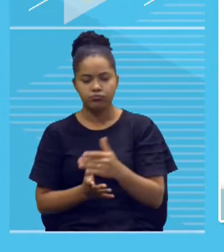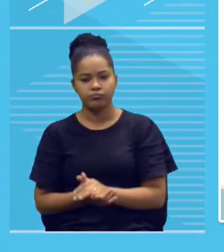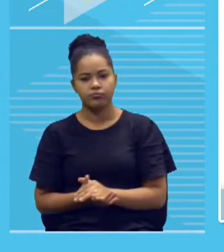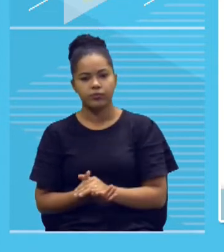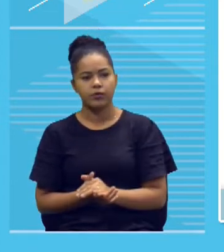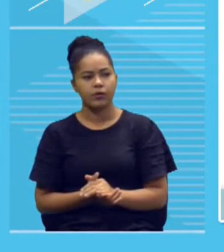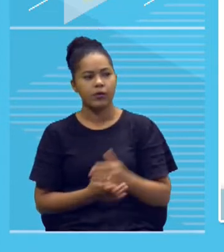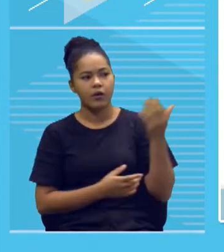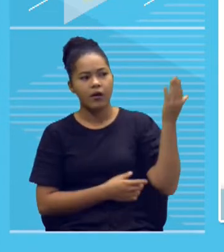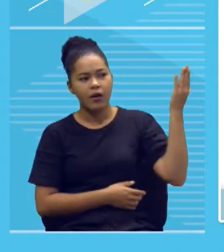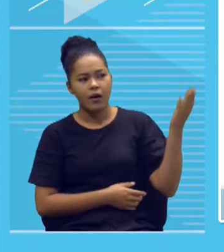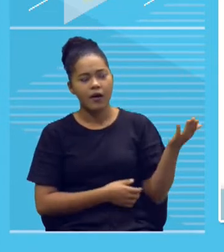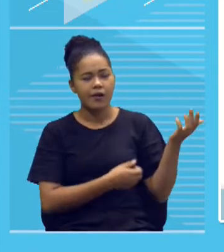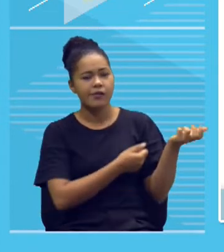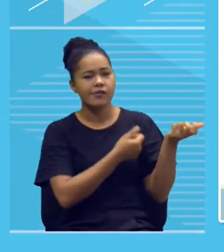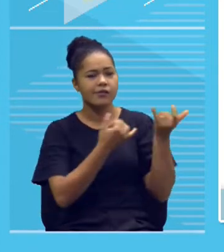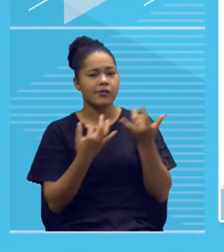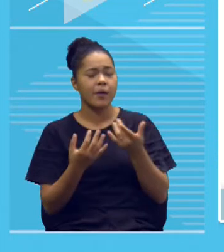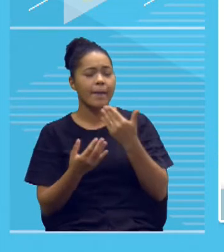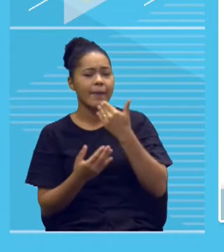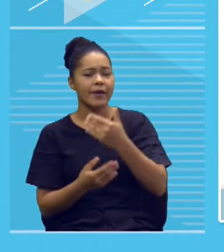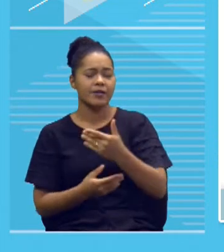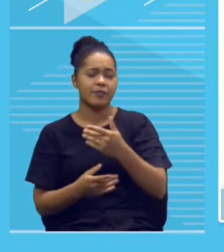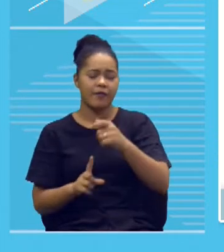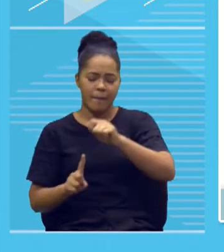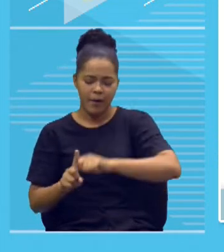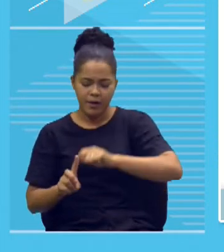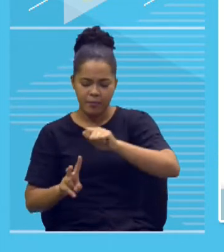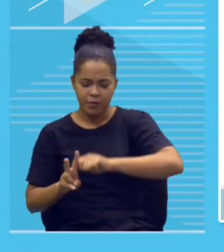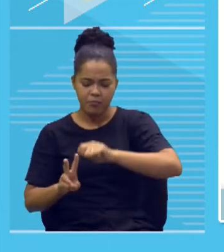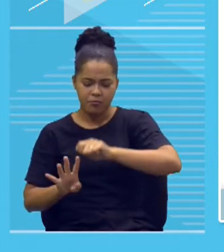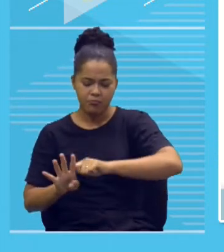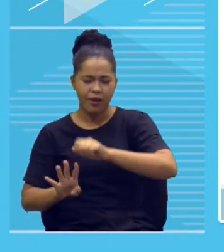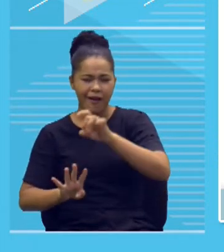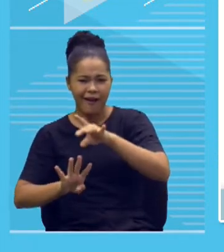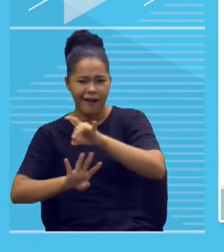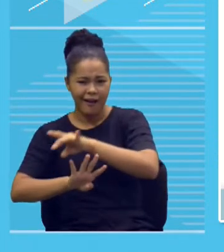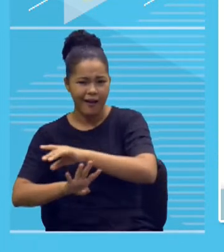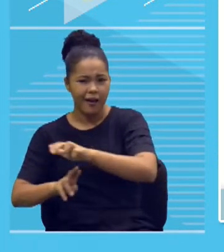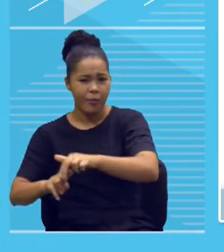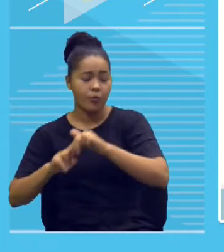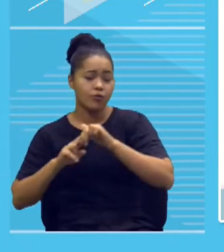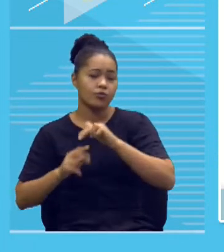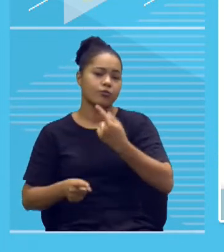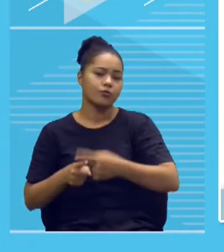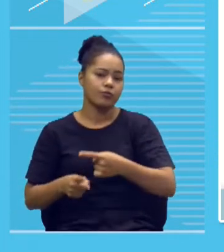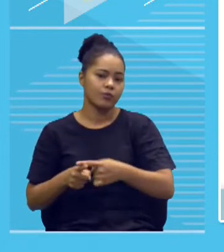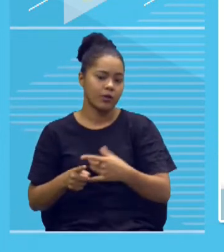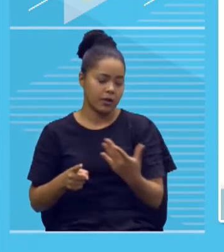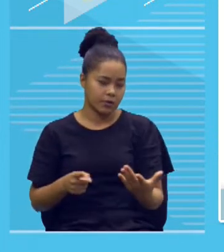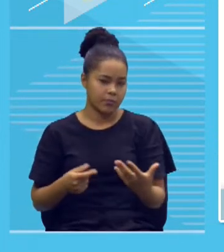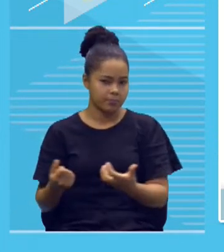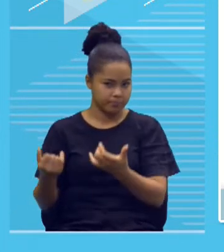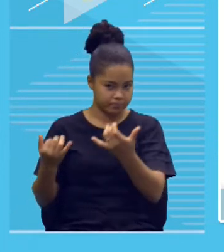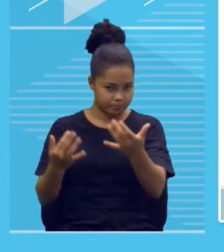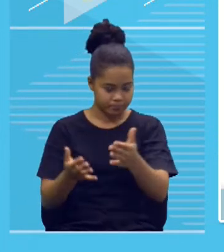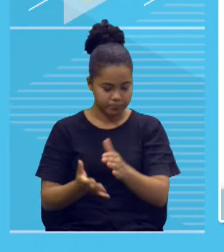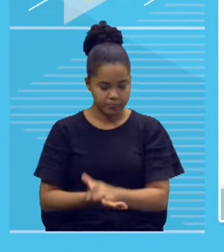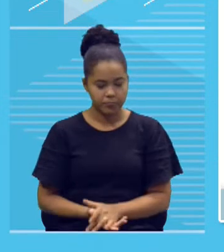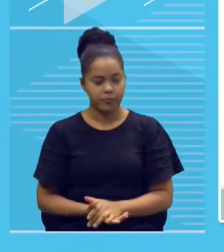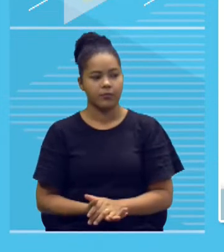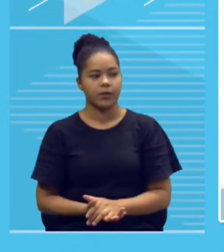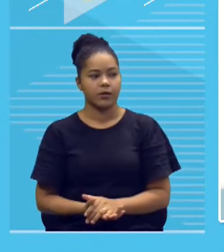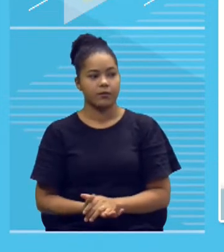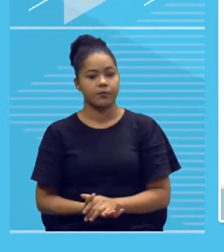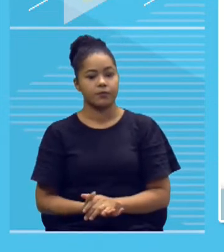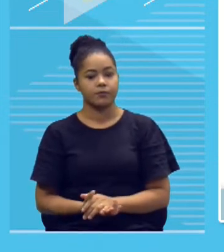questão ter pedido mês a mês eu quero que vocês entendam que nós temos dentro do sistema de capitalização simples Professor